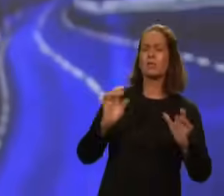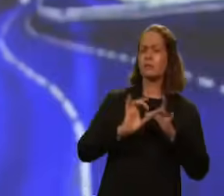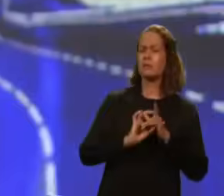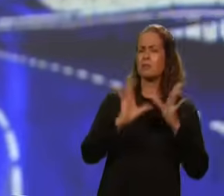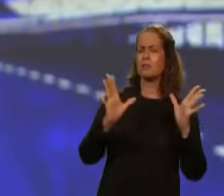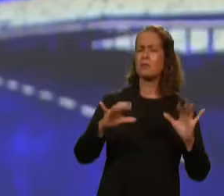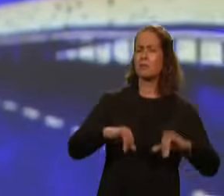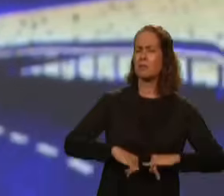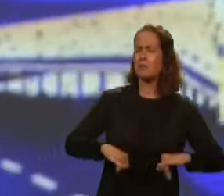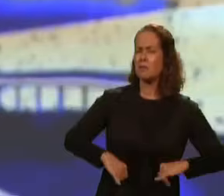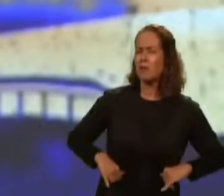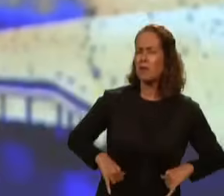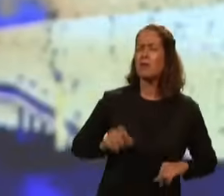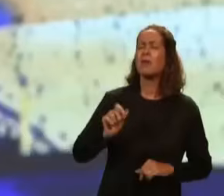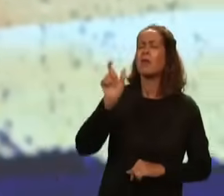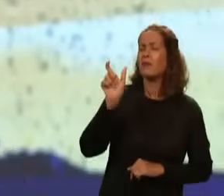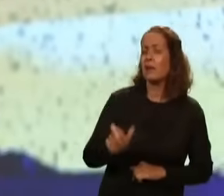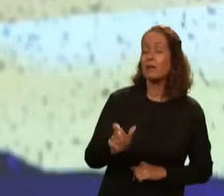ama Jesus,